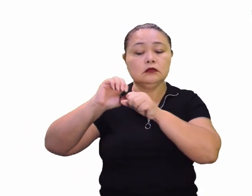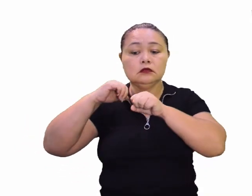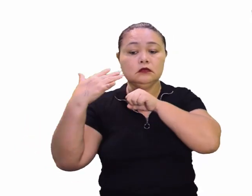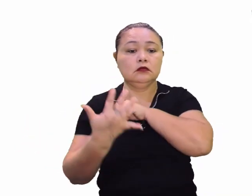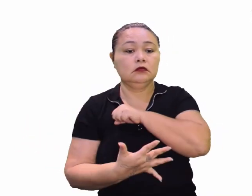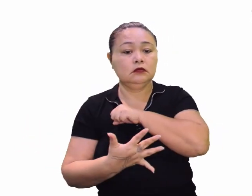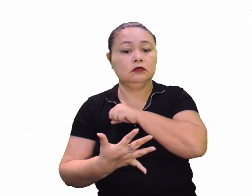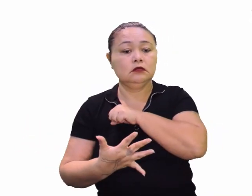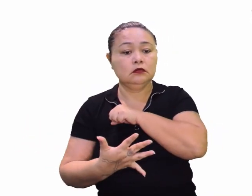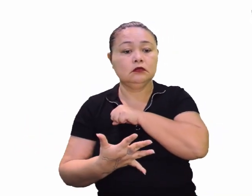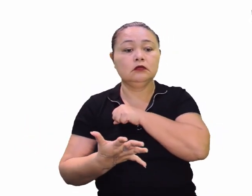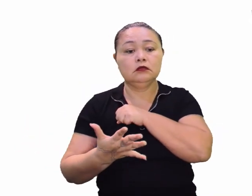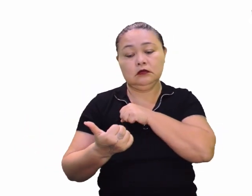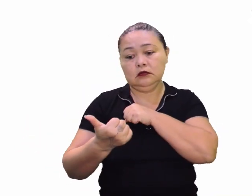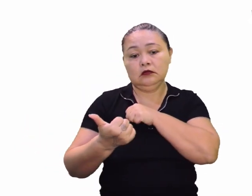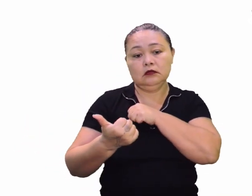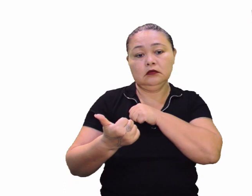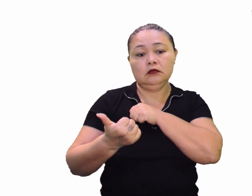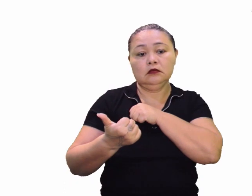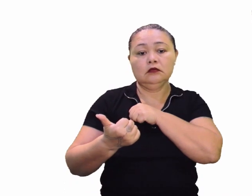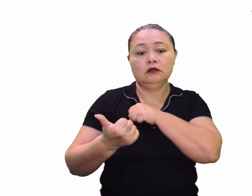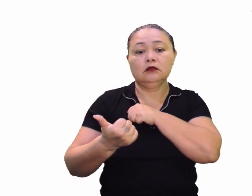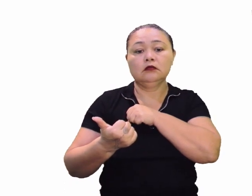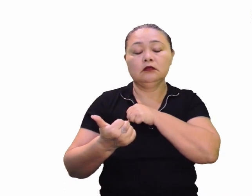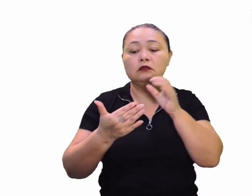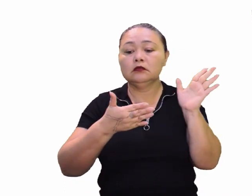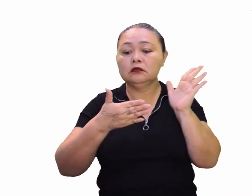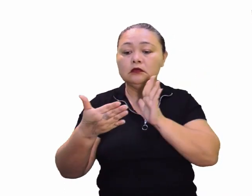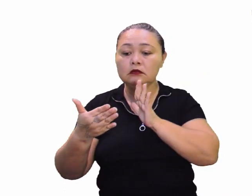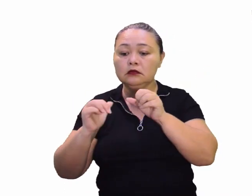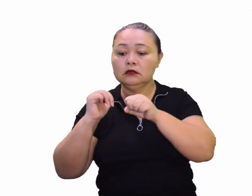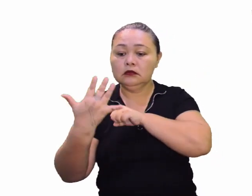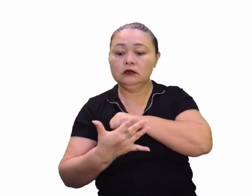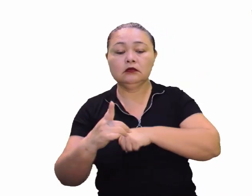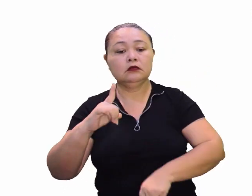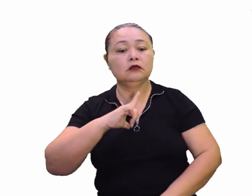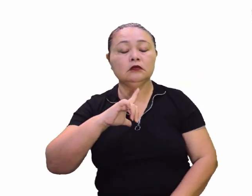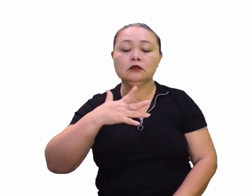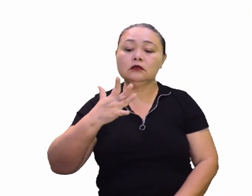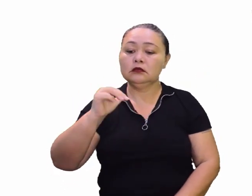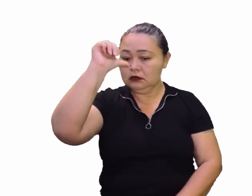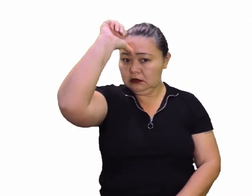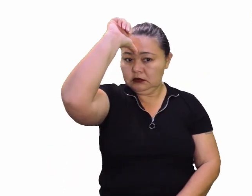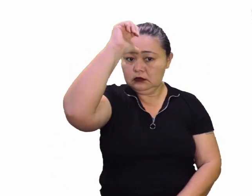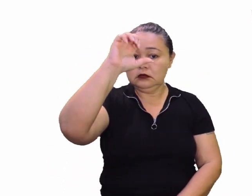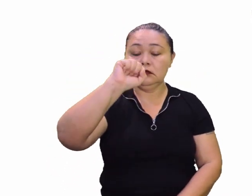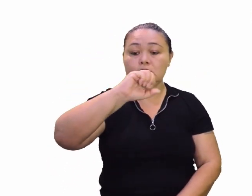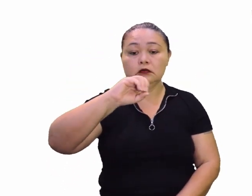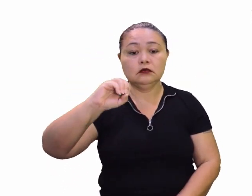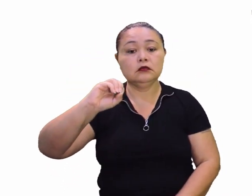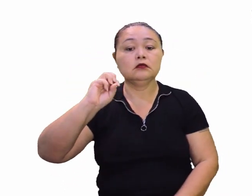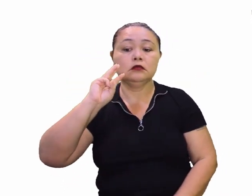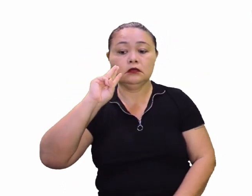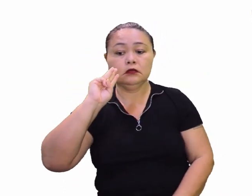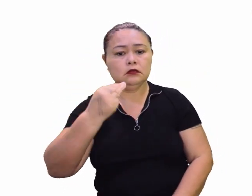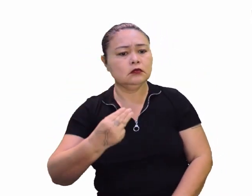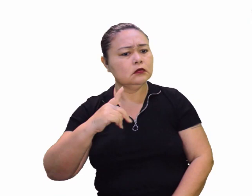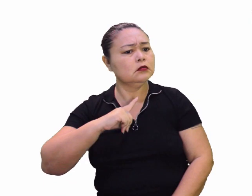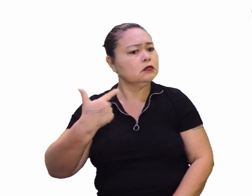pandemia, 19, aí durante a Covid, a Índia tinha aproximadamente 800 milhões de pessoas